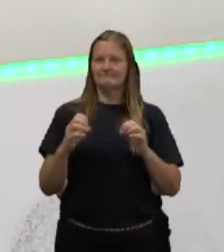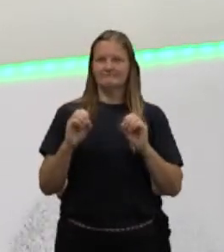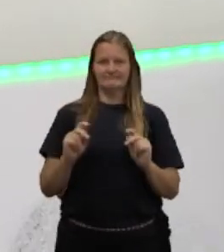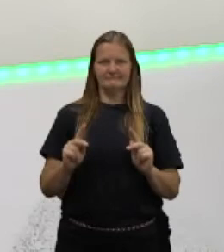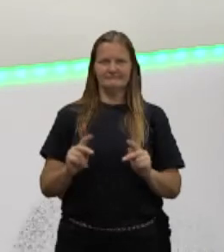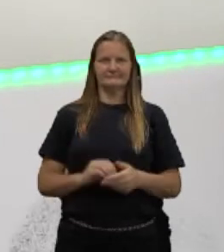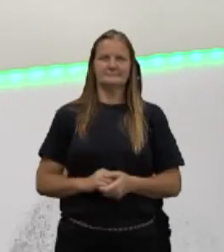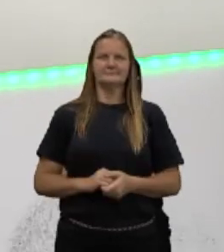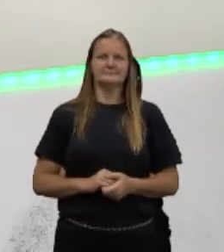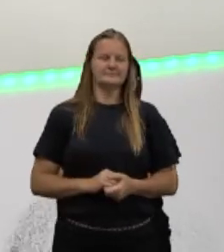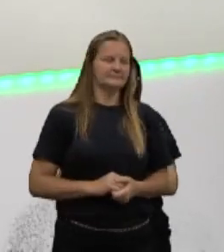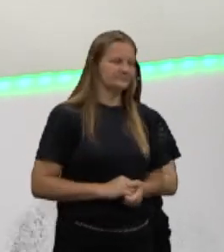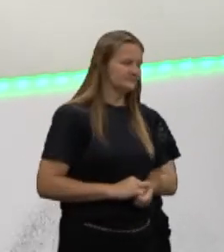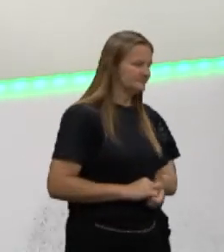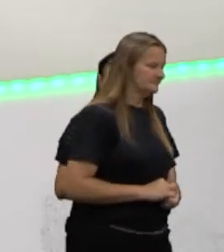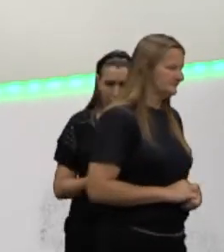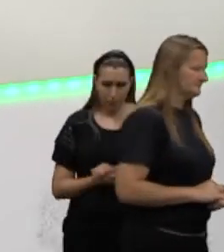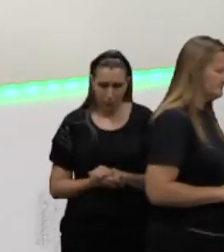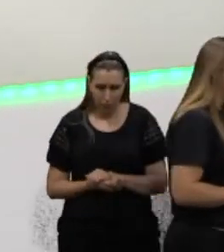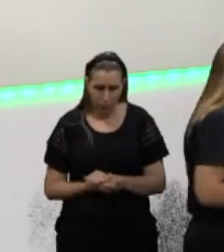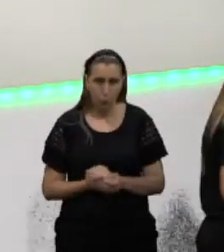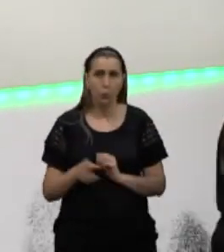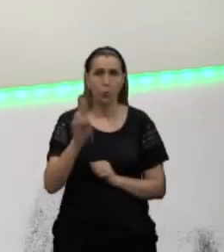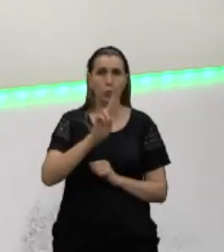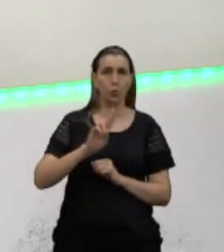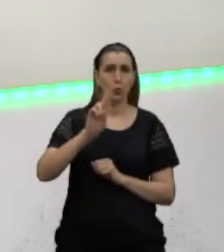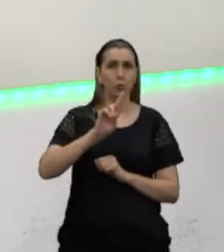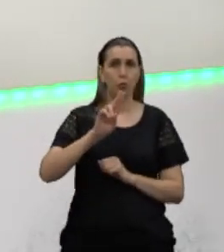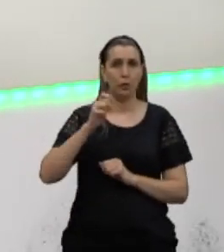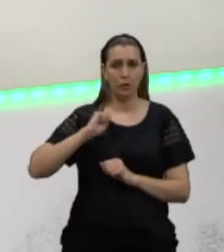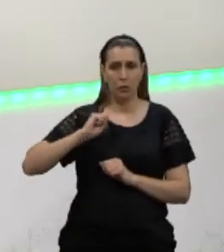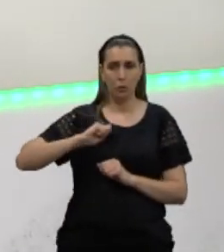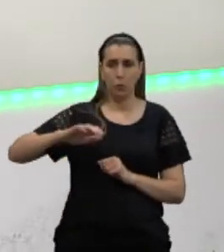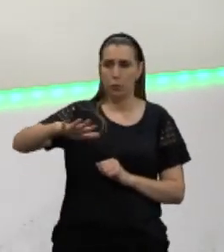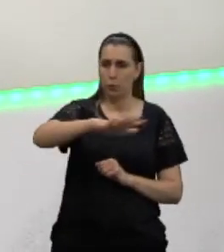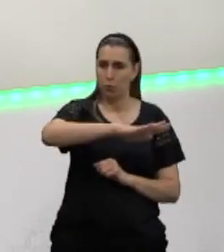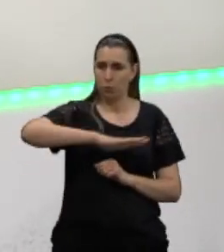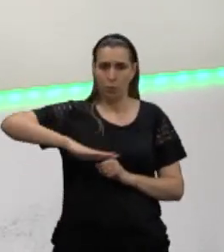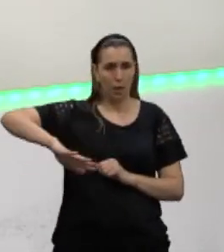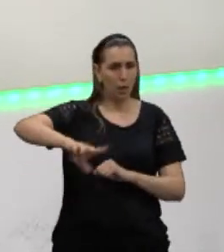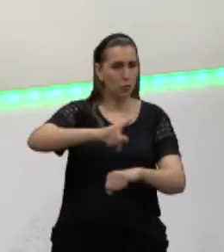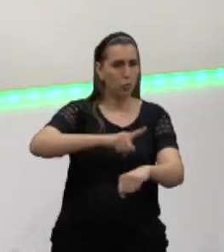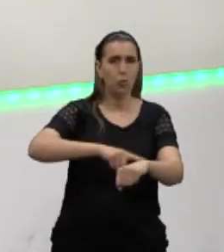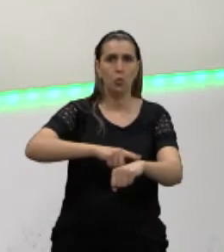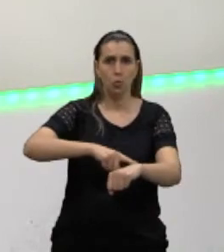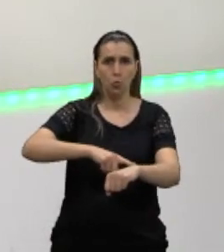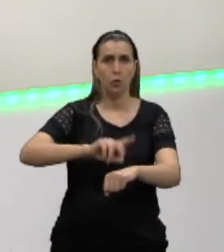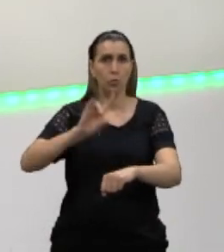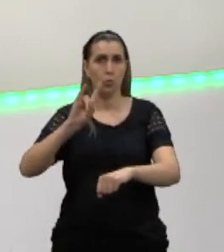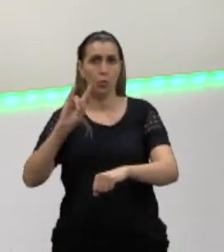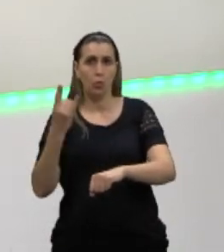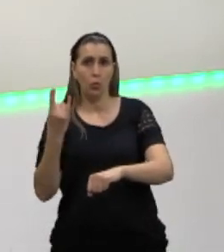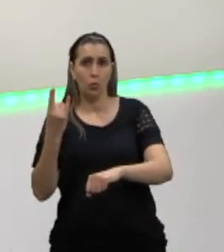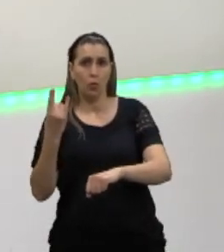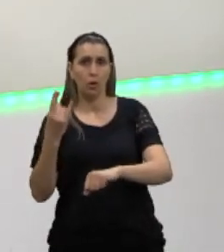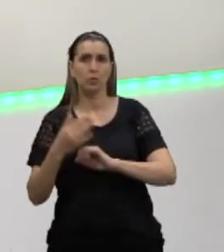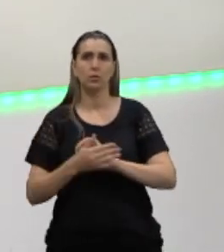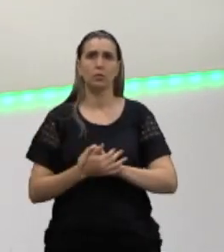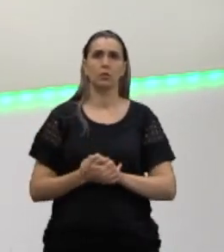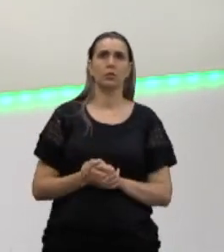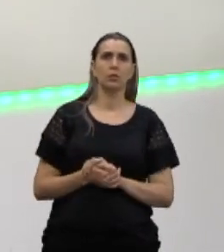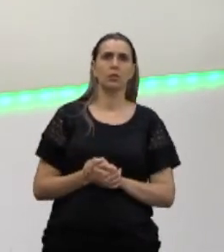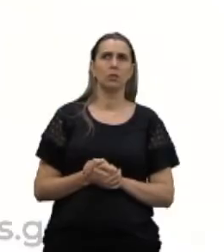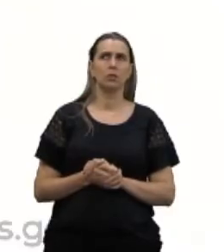certeza. Muito, muito trabalhado isso na Pina também. Espaço e tempo. E, por último, lá, né,